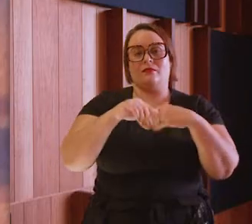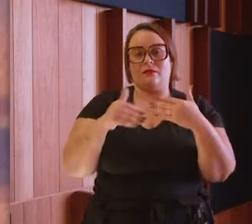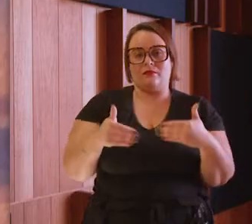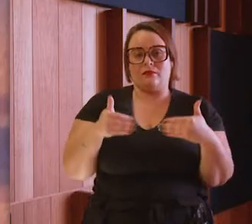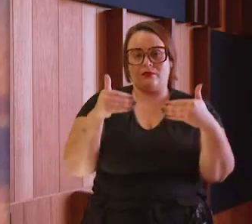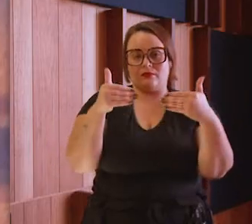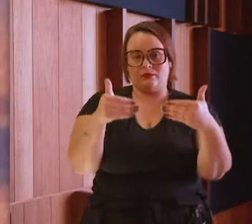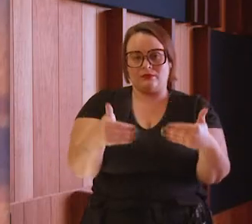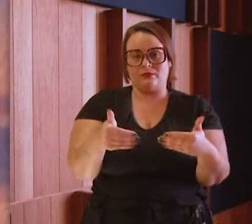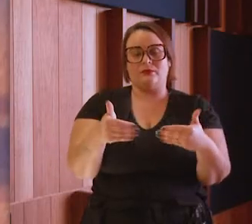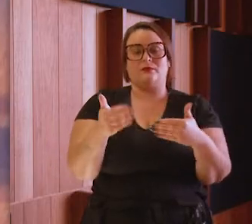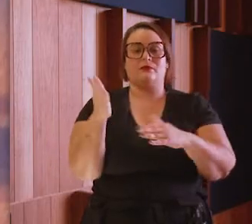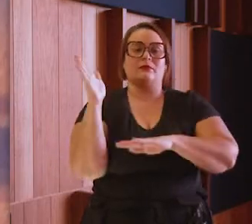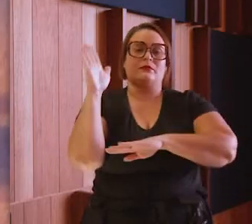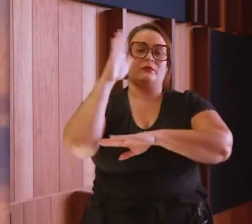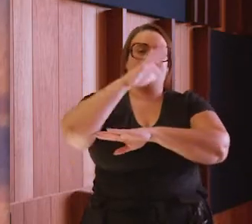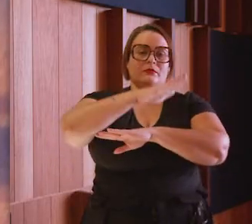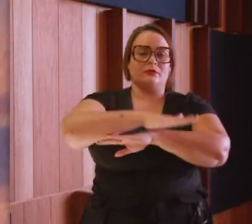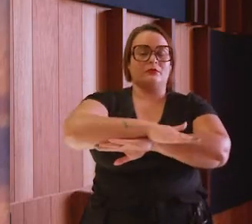ao longo da tarde,